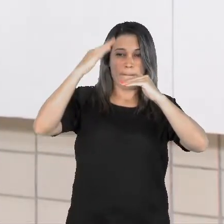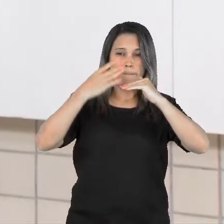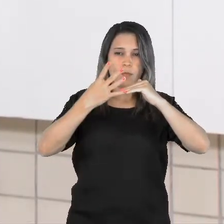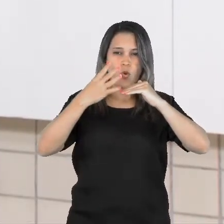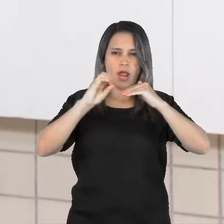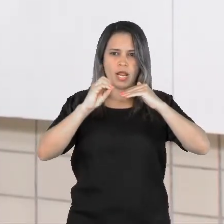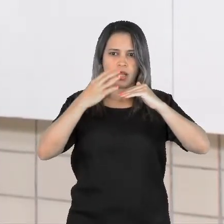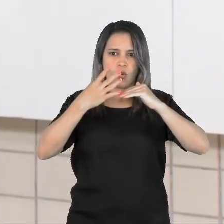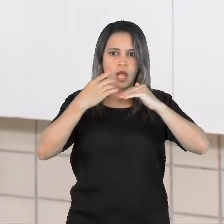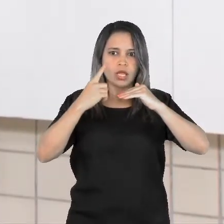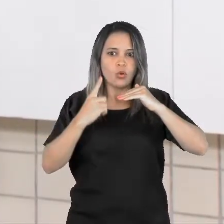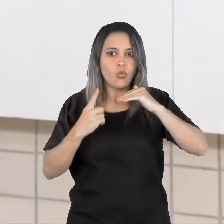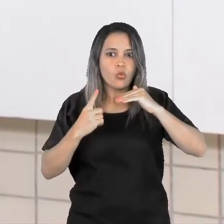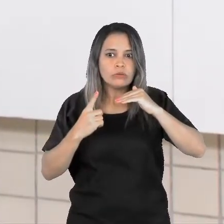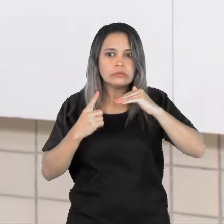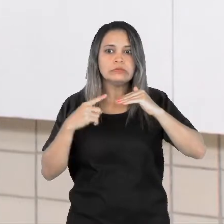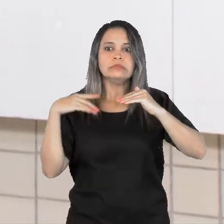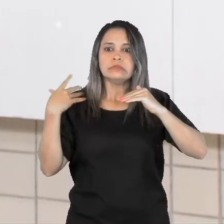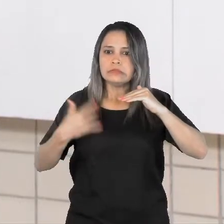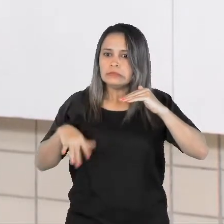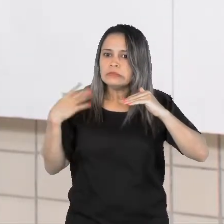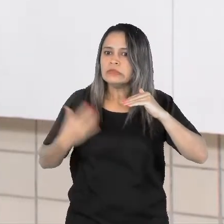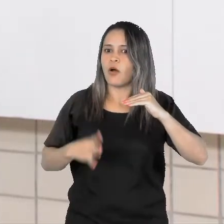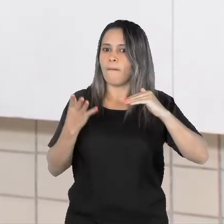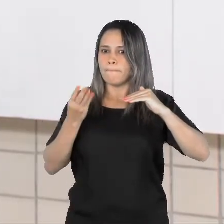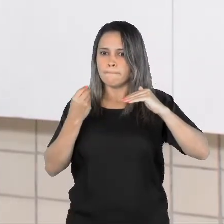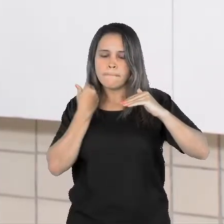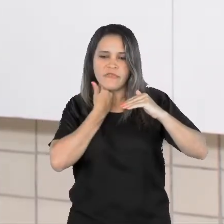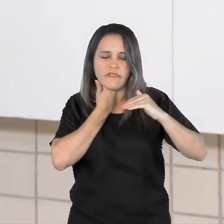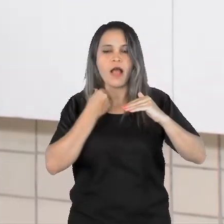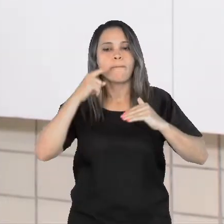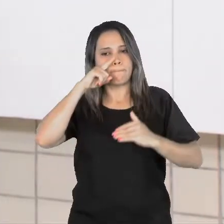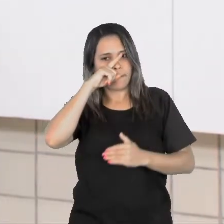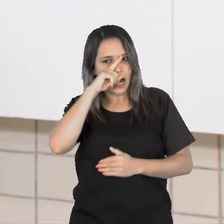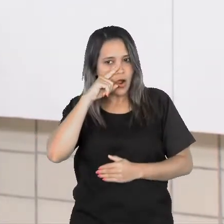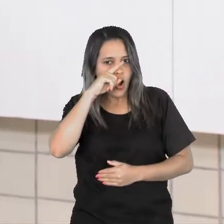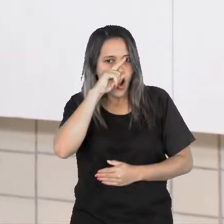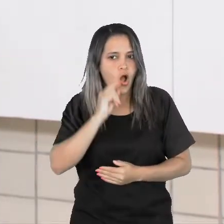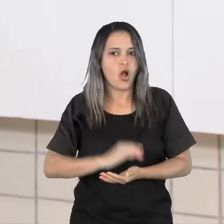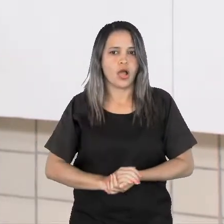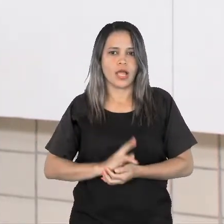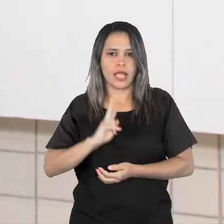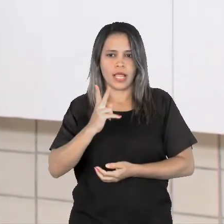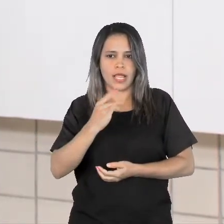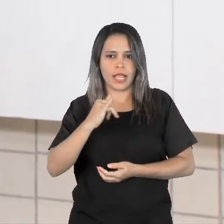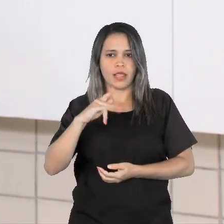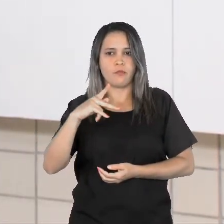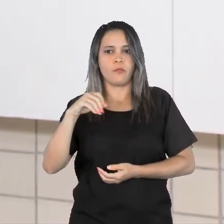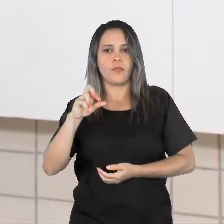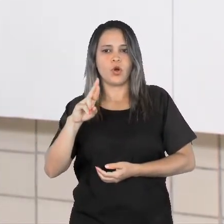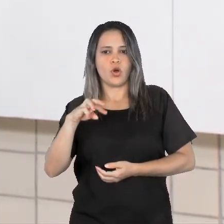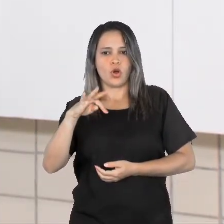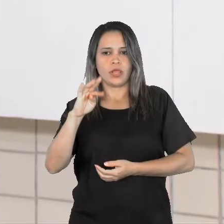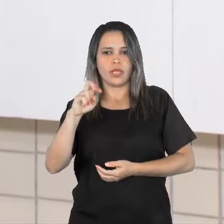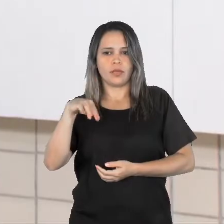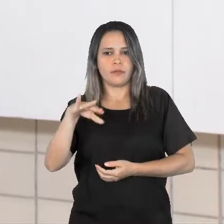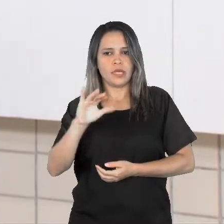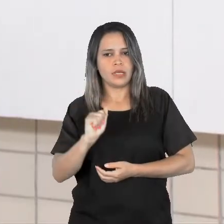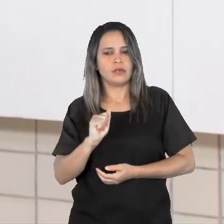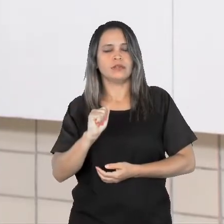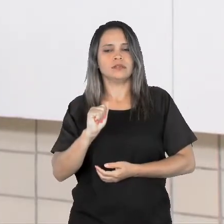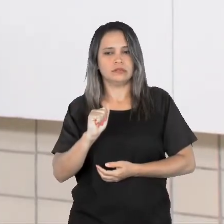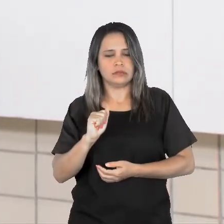41, você está com muita febre. E isso é perigoso. Está com hipotemia, né? Então é perigoso. A